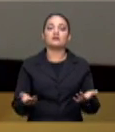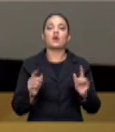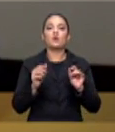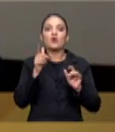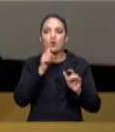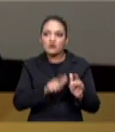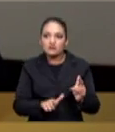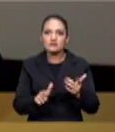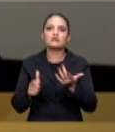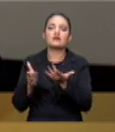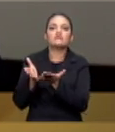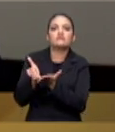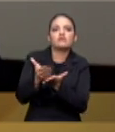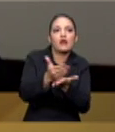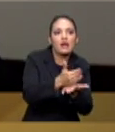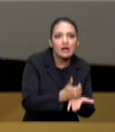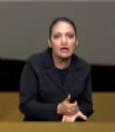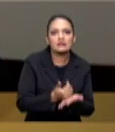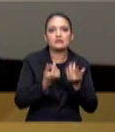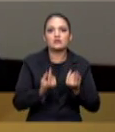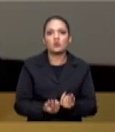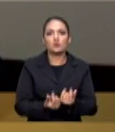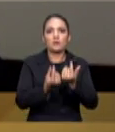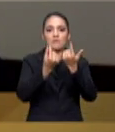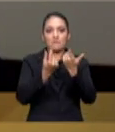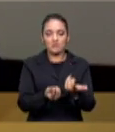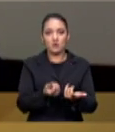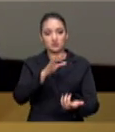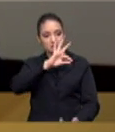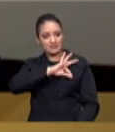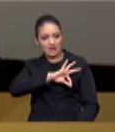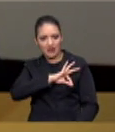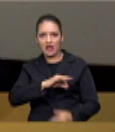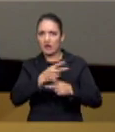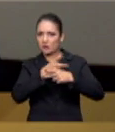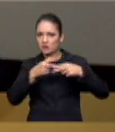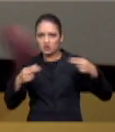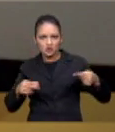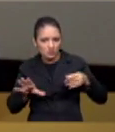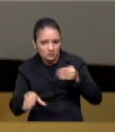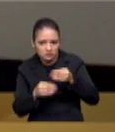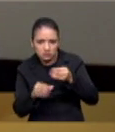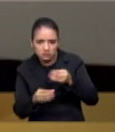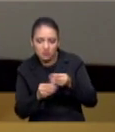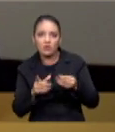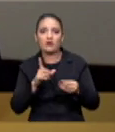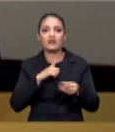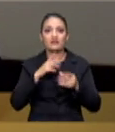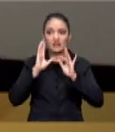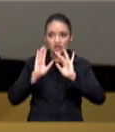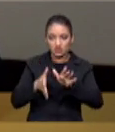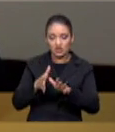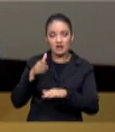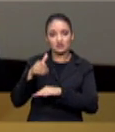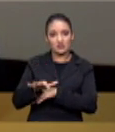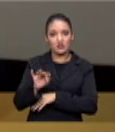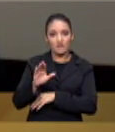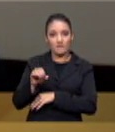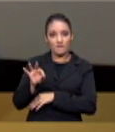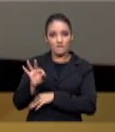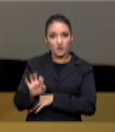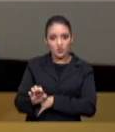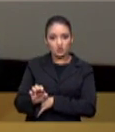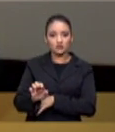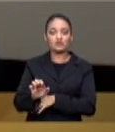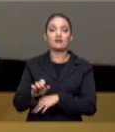do imposto da União sobre renda e proventos de qualquer natureza incidente na fonte sobre